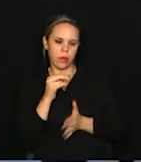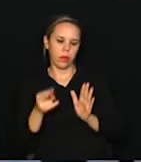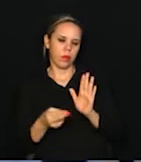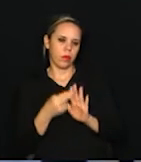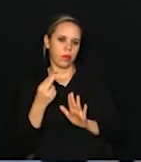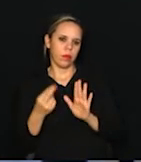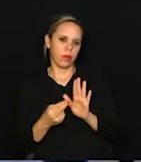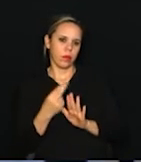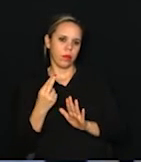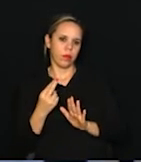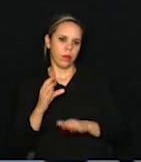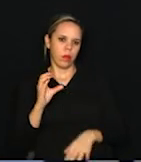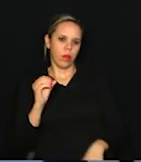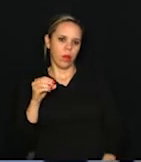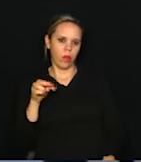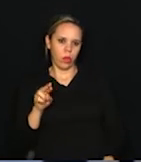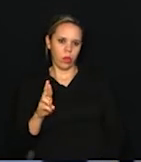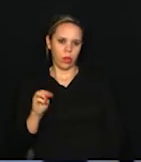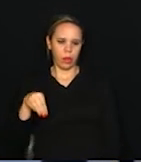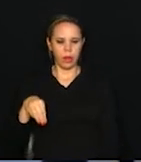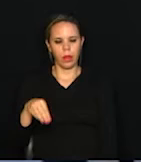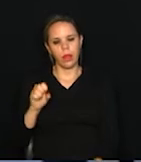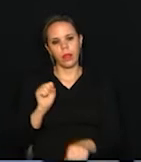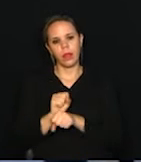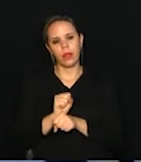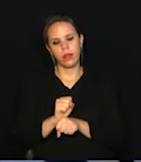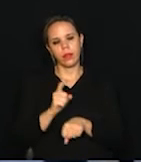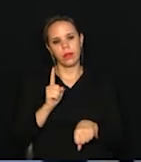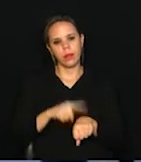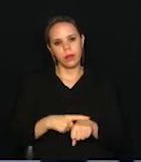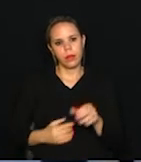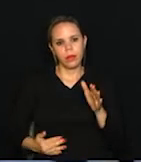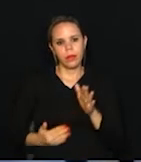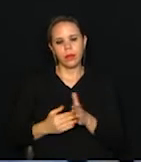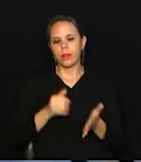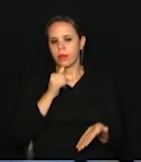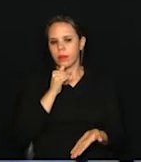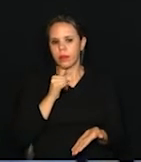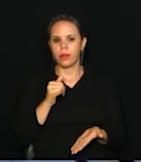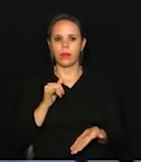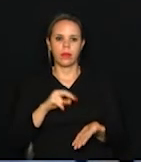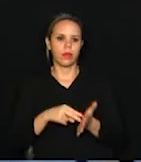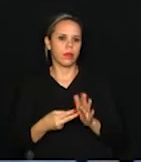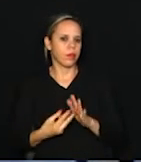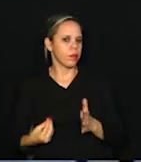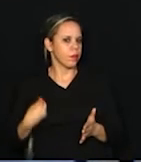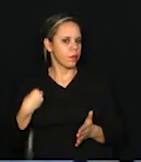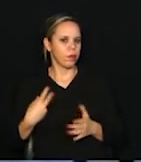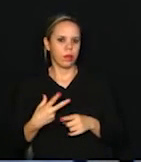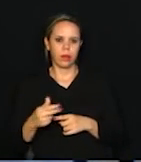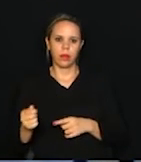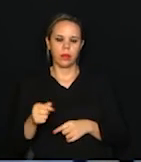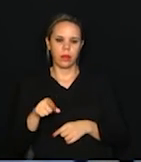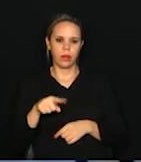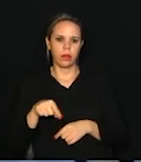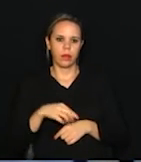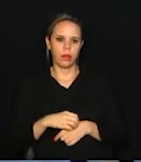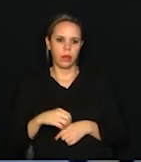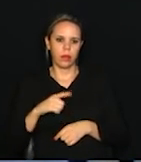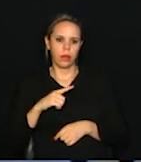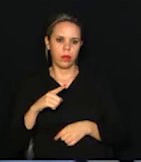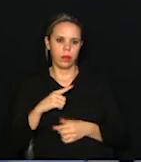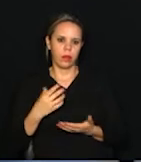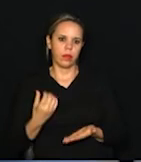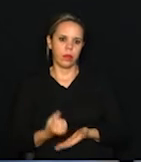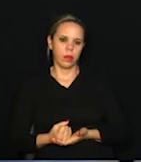resoluções do CONTRAN paralisam os prazos de recurso. Então, eles não estão valendo, apesar de você ter eventualmente